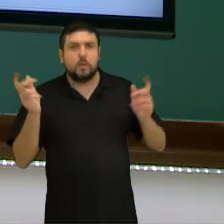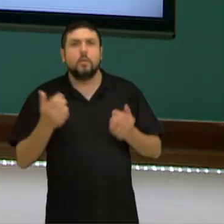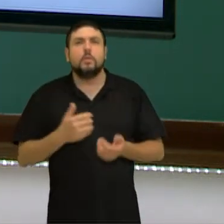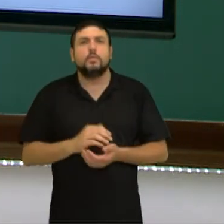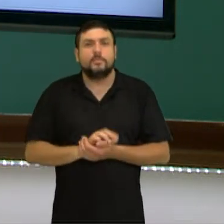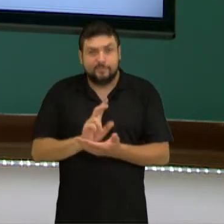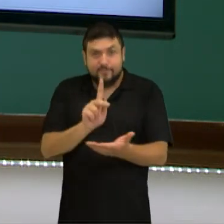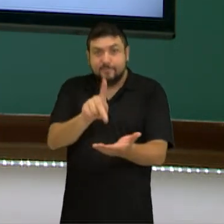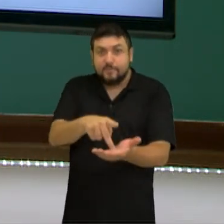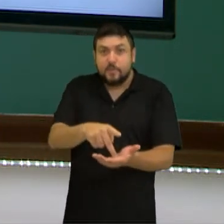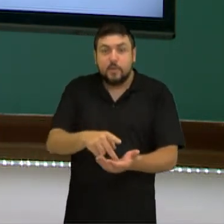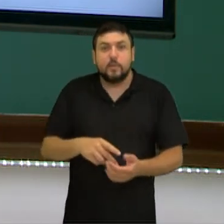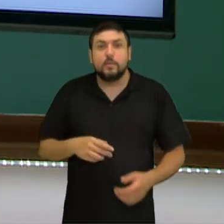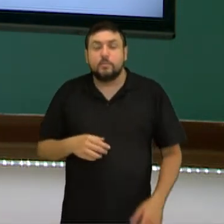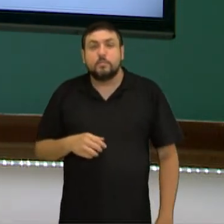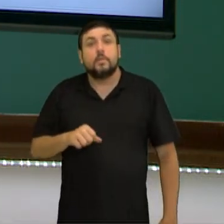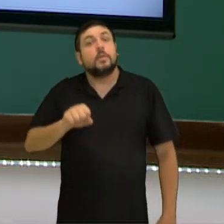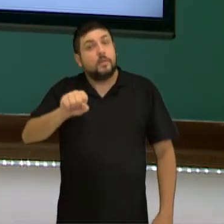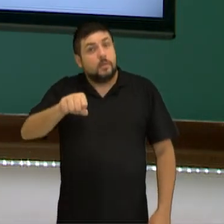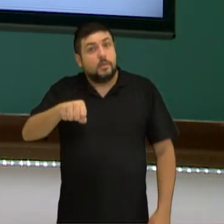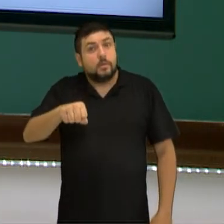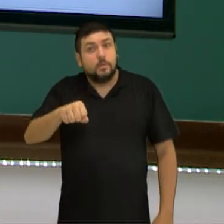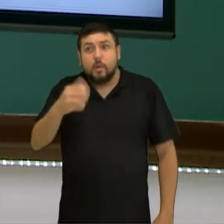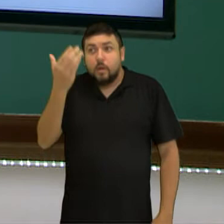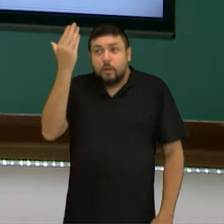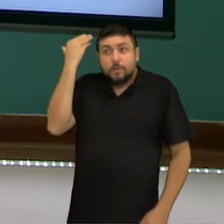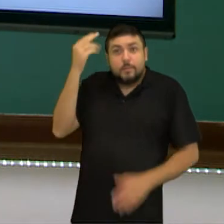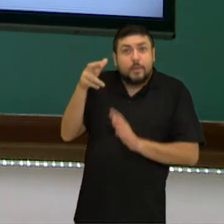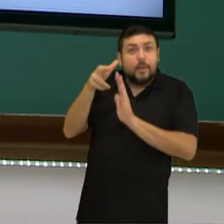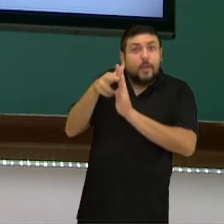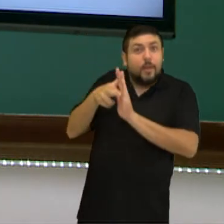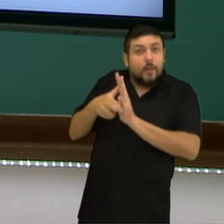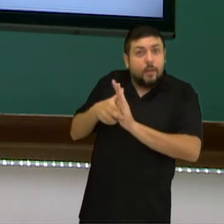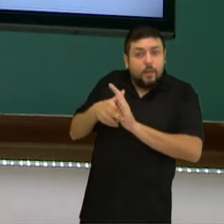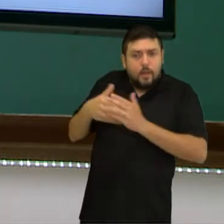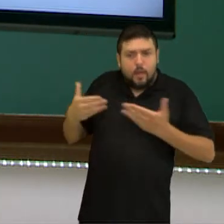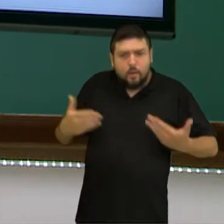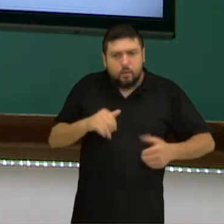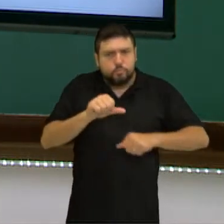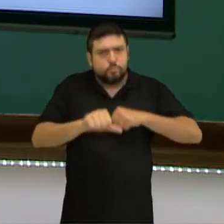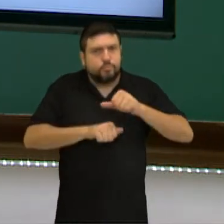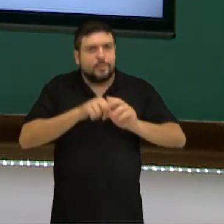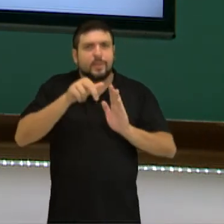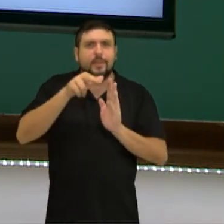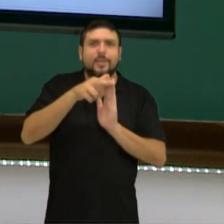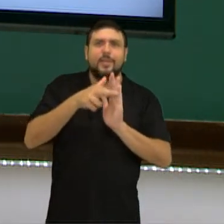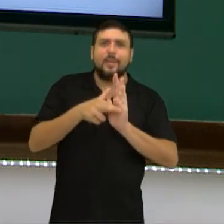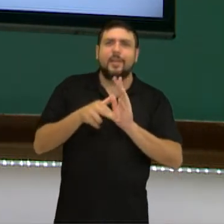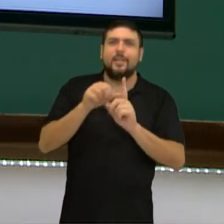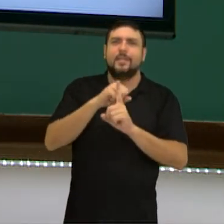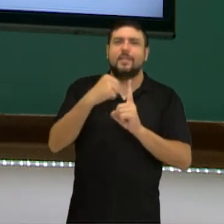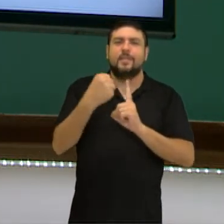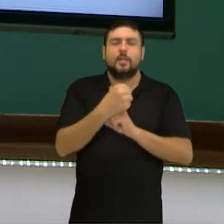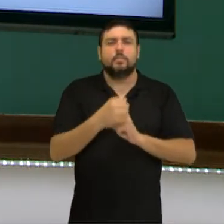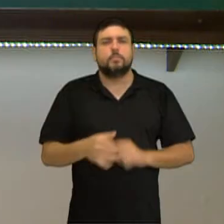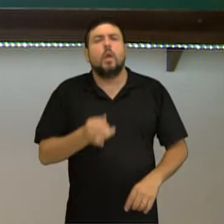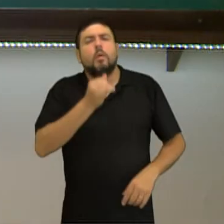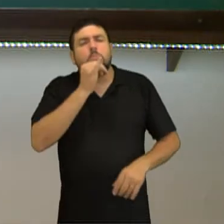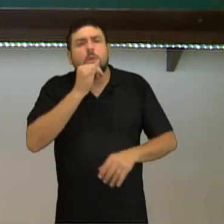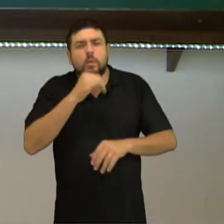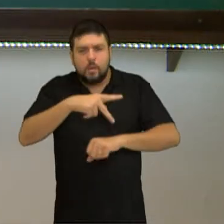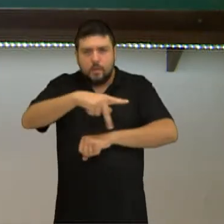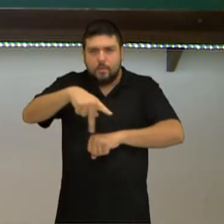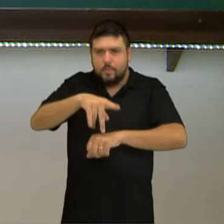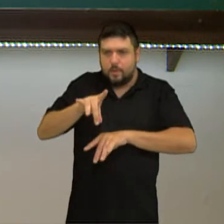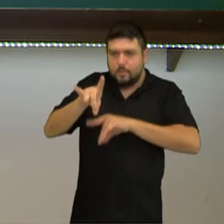você. Sim, mudou a época, mudou a regra social. Ok? Ainda, na Austrália, por exemplo, é muito comum